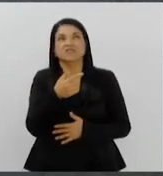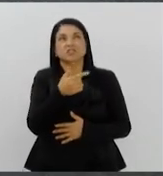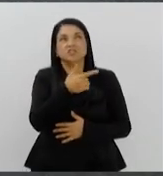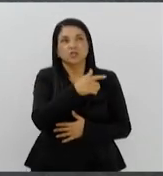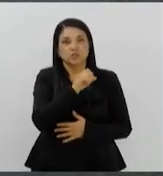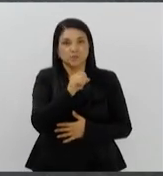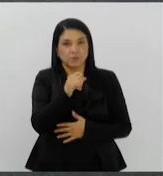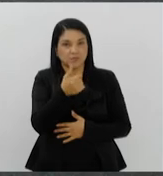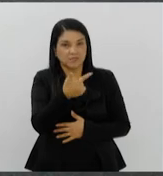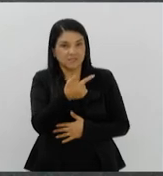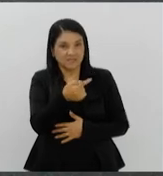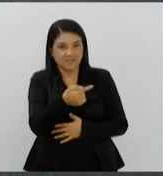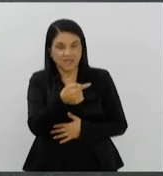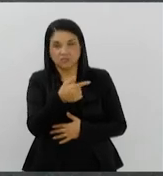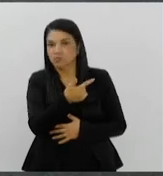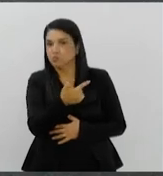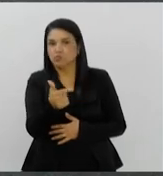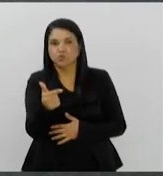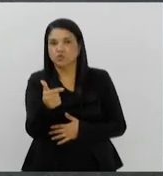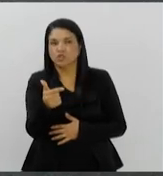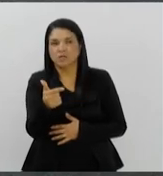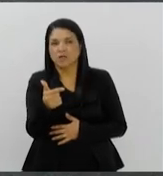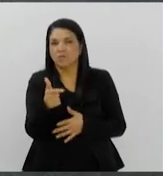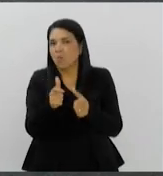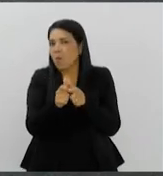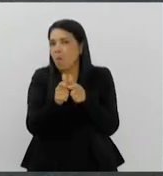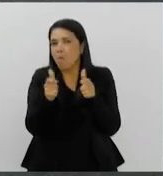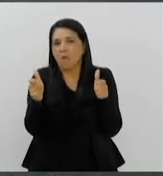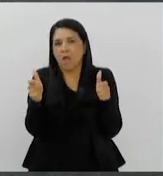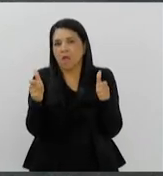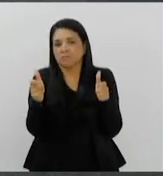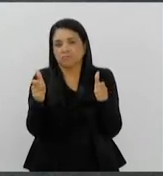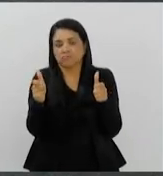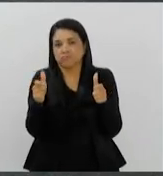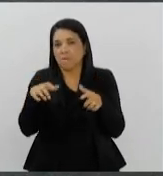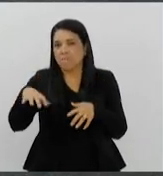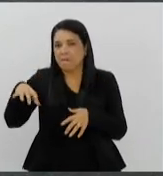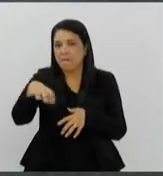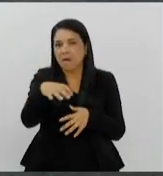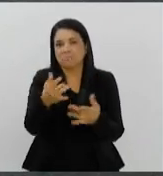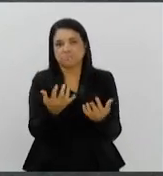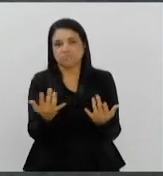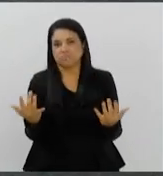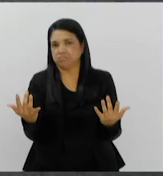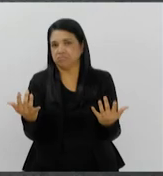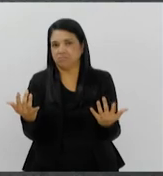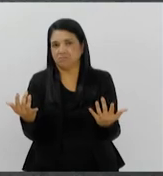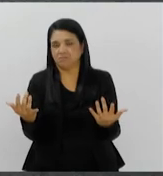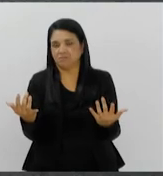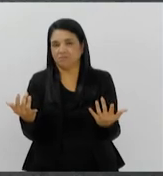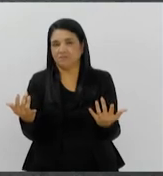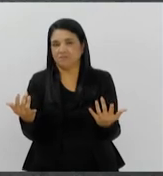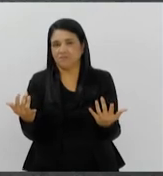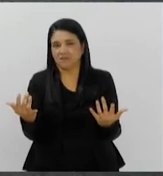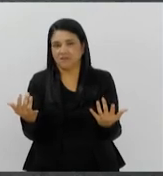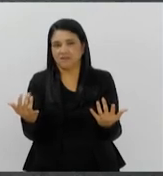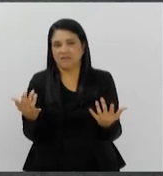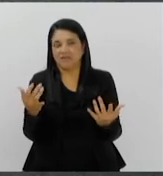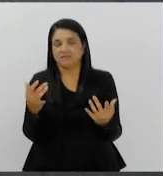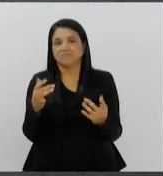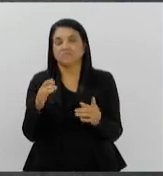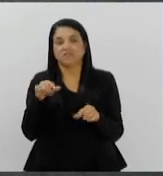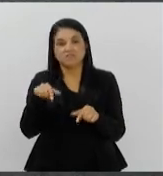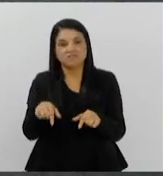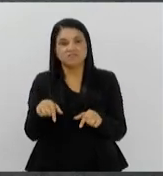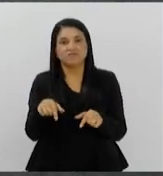2017, a gente não observava um aumento tão significativo na degradação diretamente relacionada a queimadas